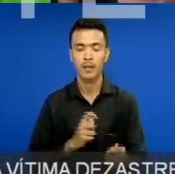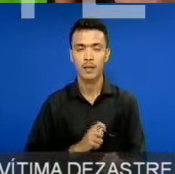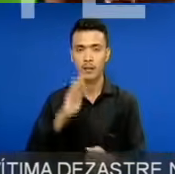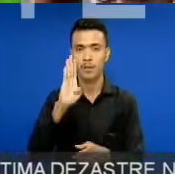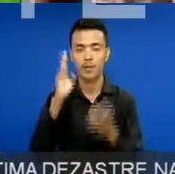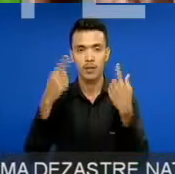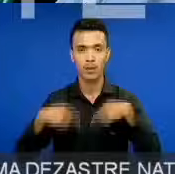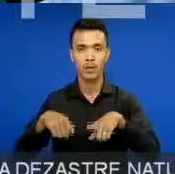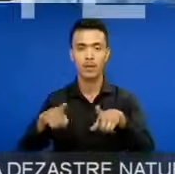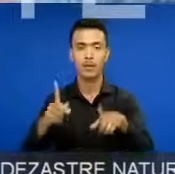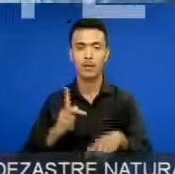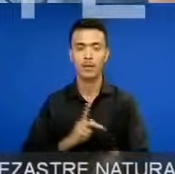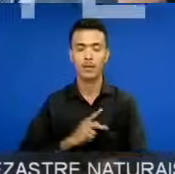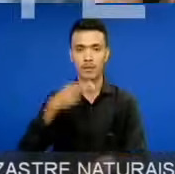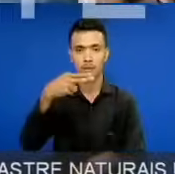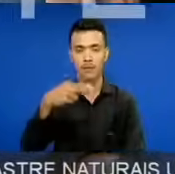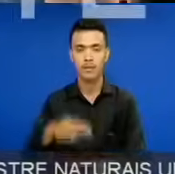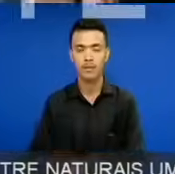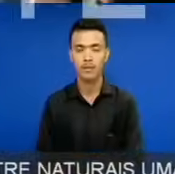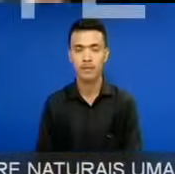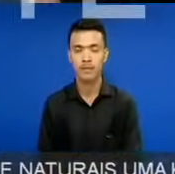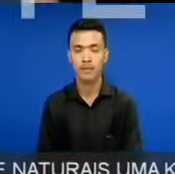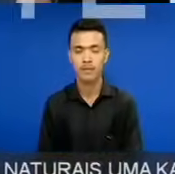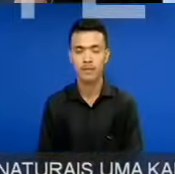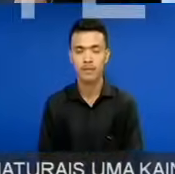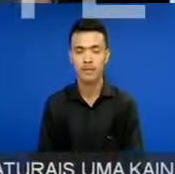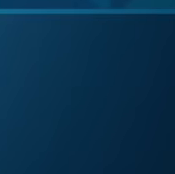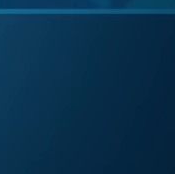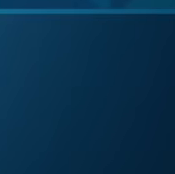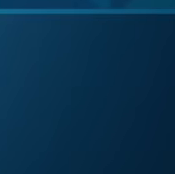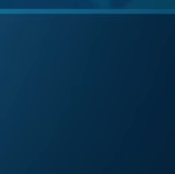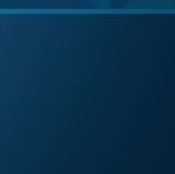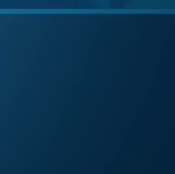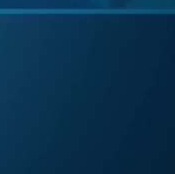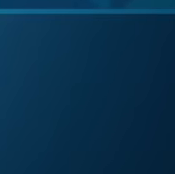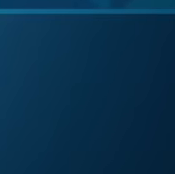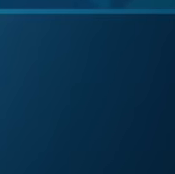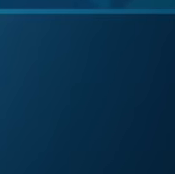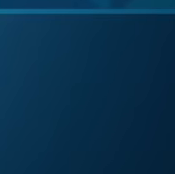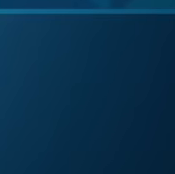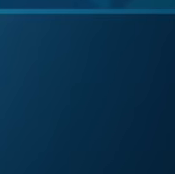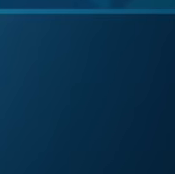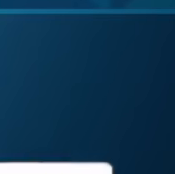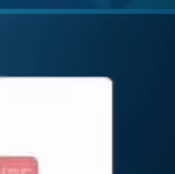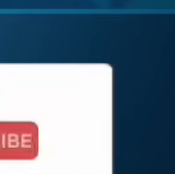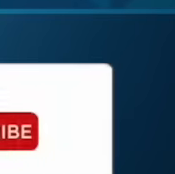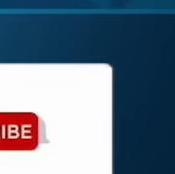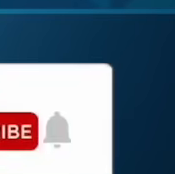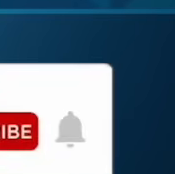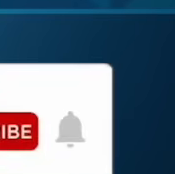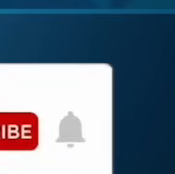suku kulhun. Timóteo Gusmão, Alexandre dos Santos BRTTL. Atu retang informação factuais